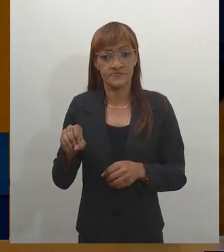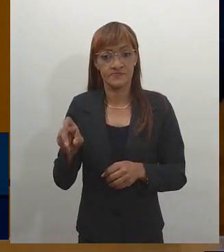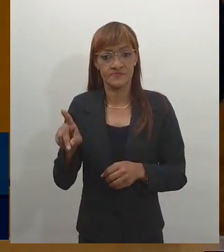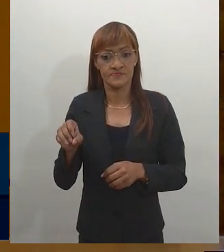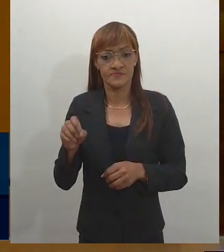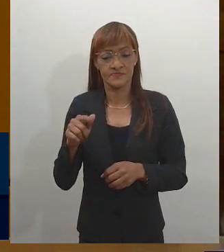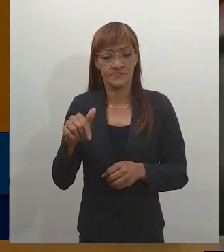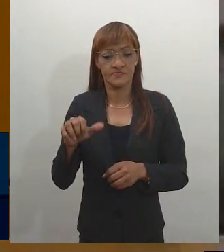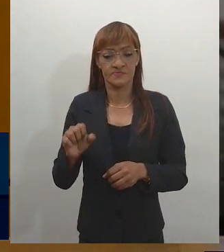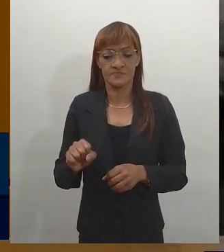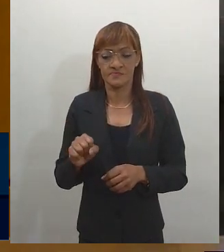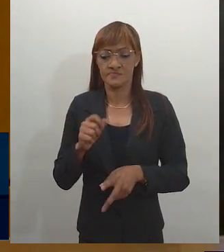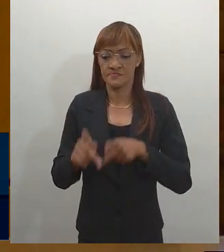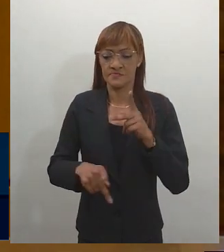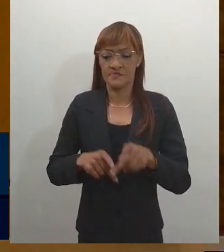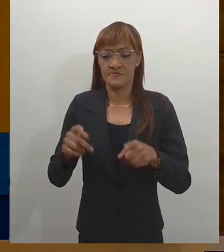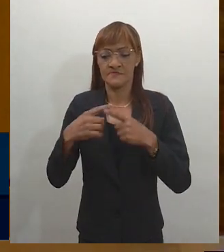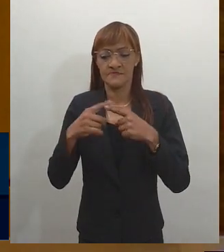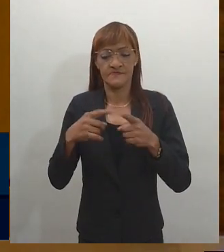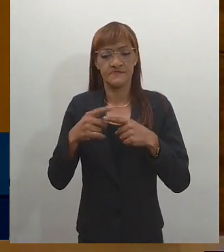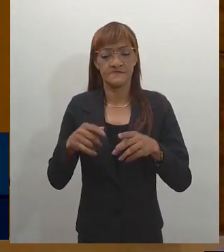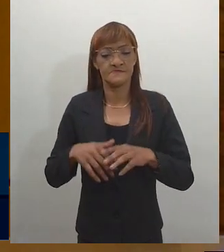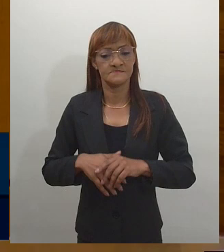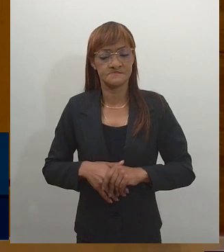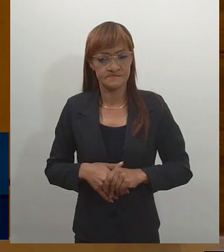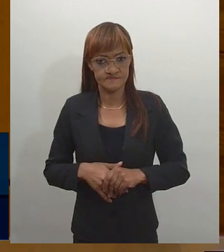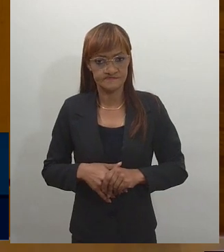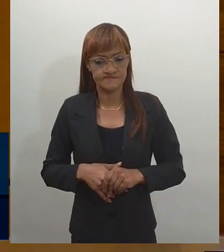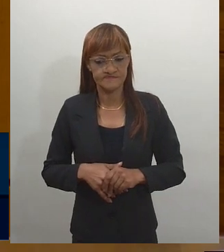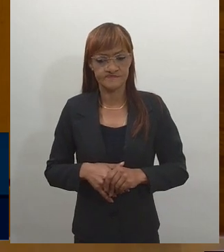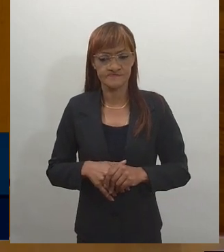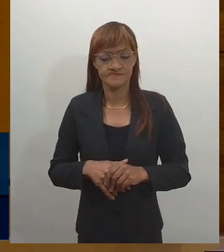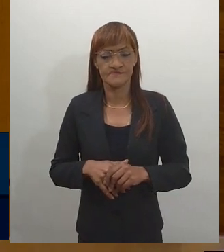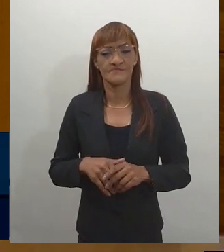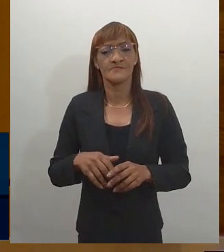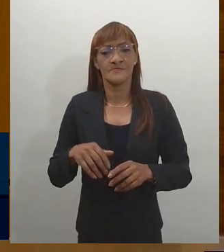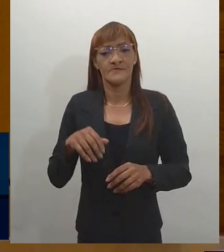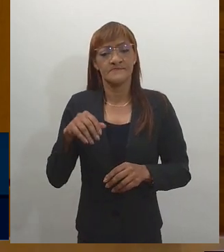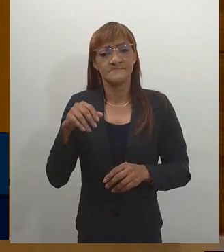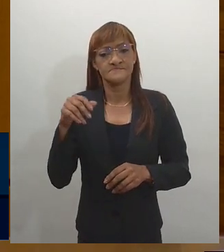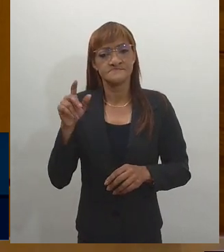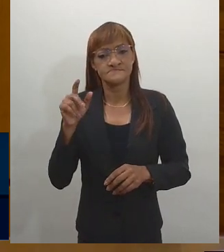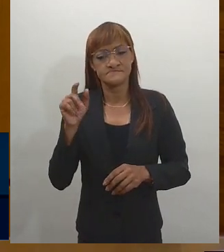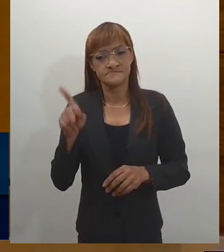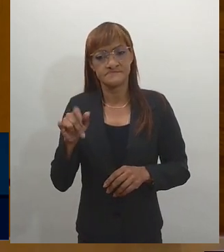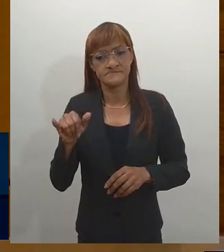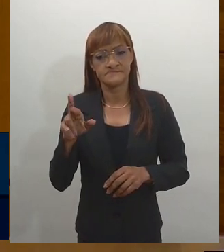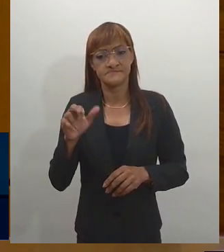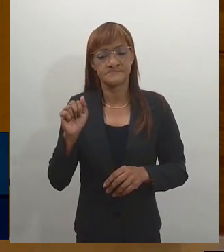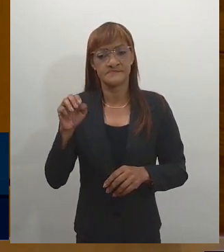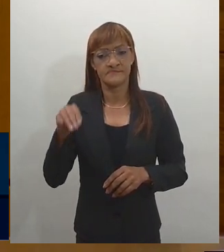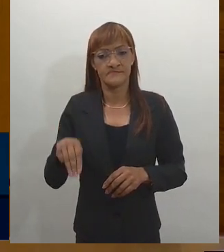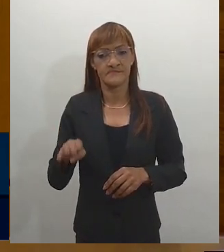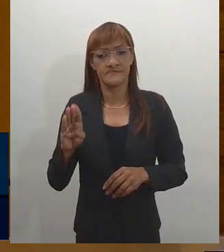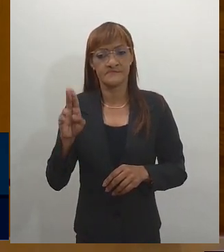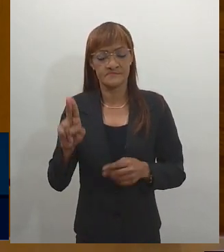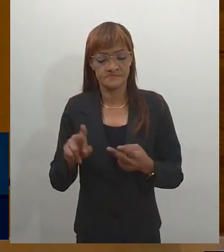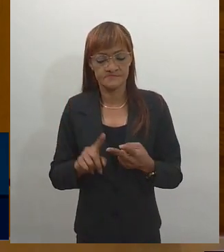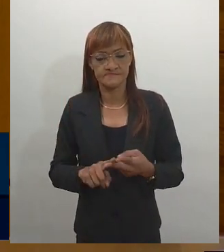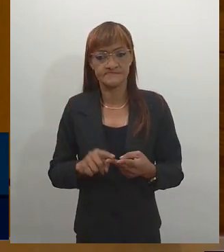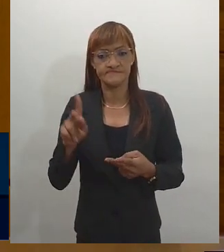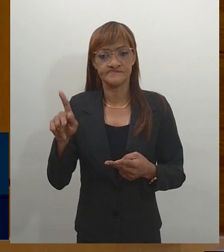Também Pirambu, Pacatuba, que não foi concluída ainda, uma obra do Proinvest do ano de 2014